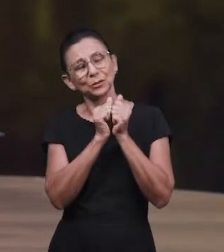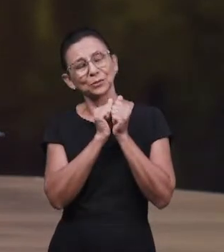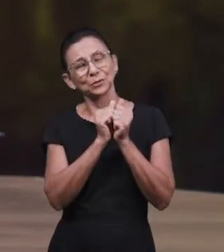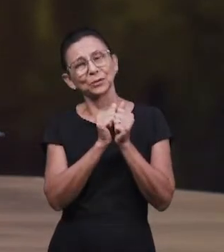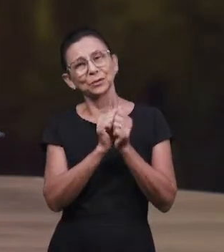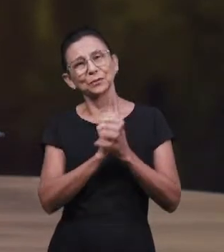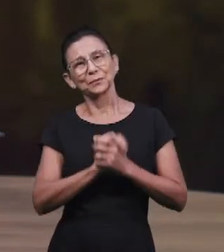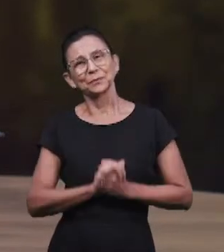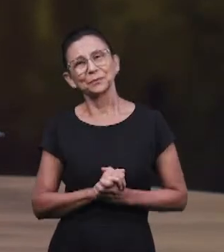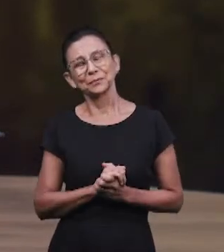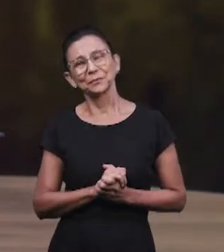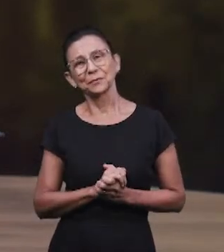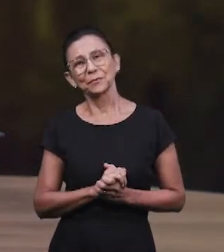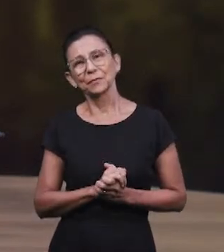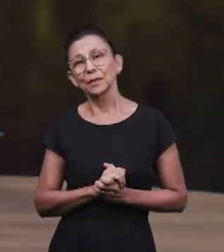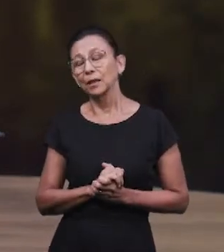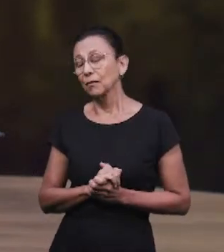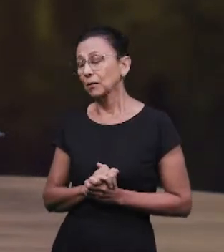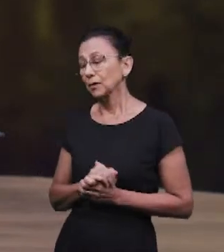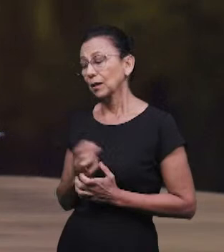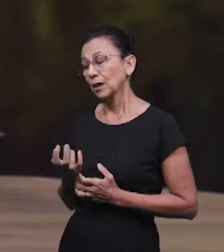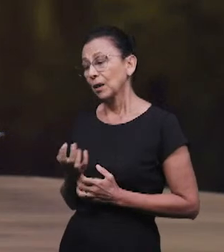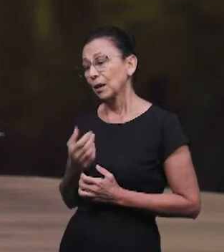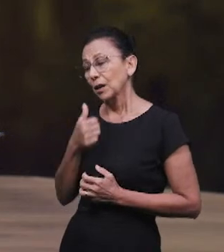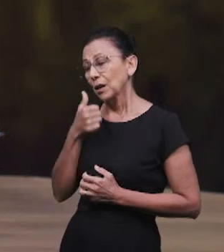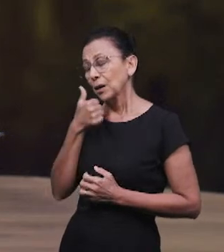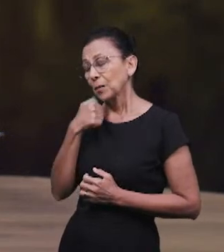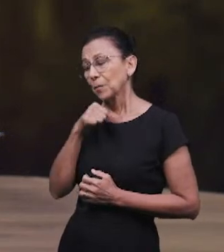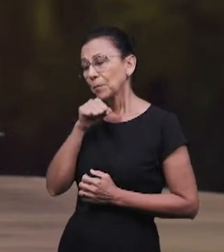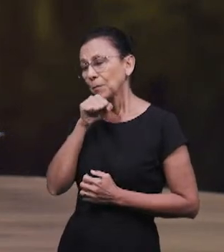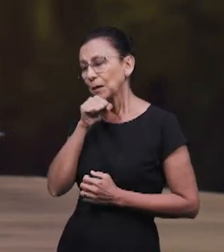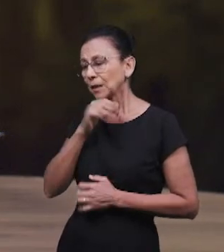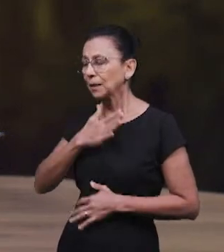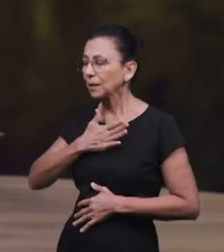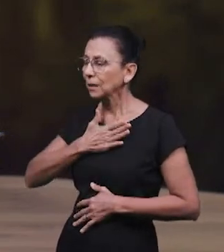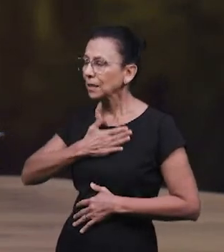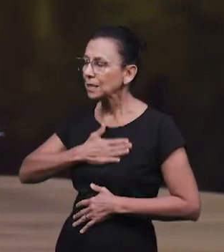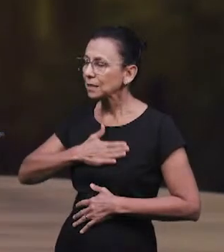alguém comigo ao meu lado." Eu disse: "Mamãe,